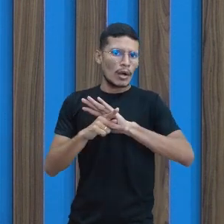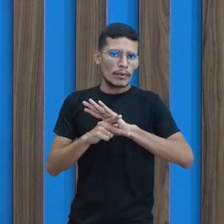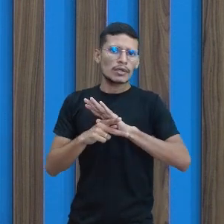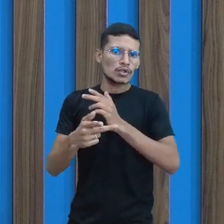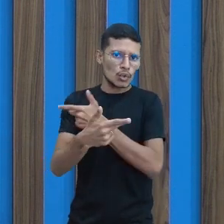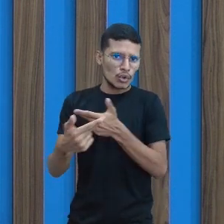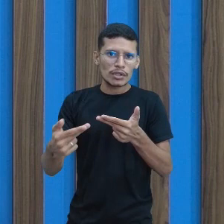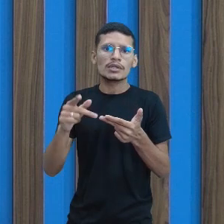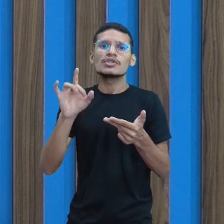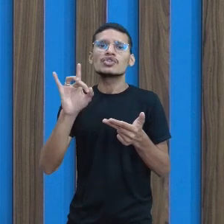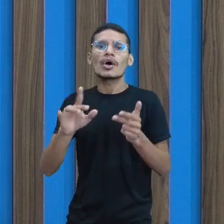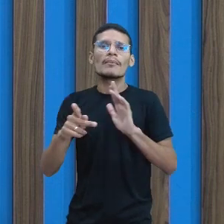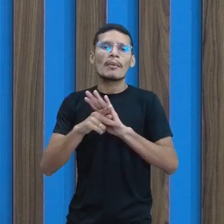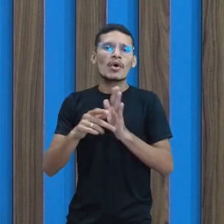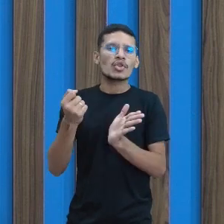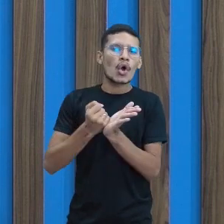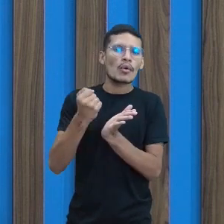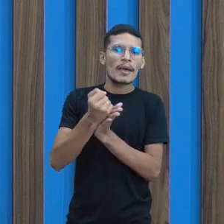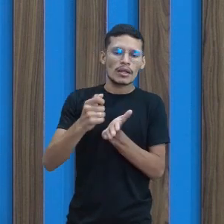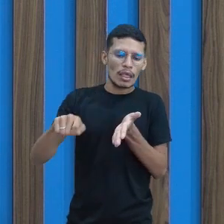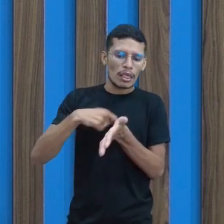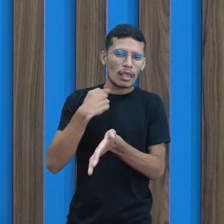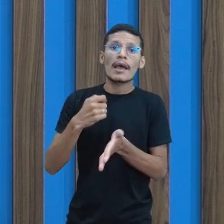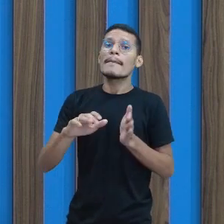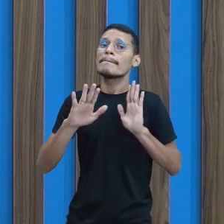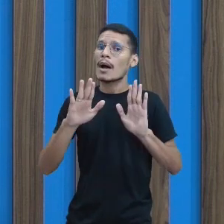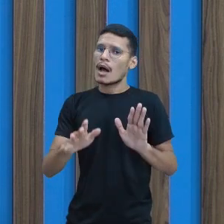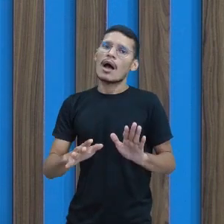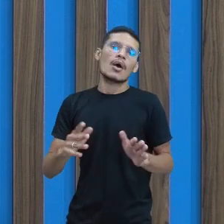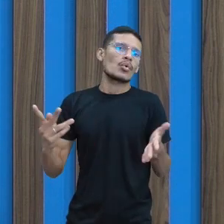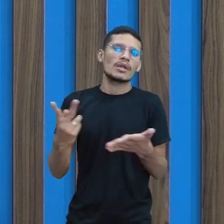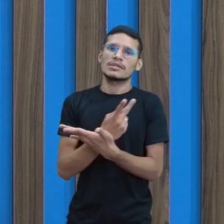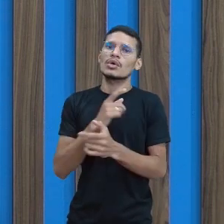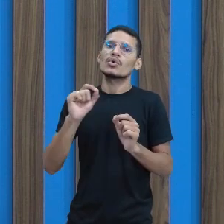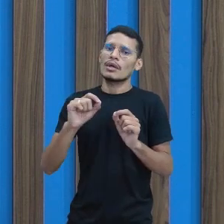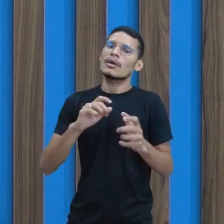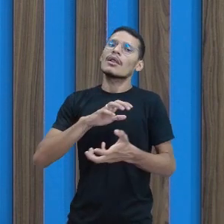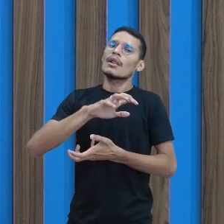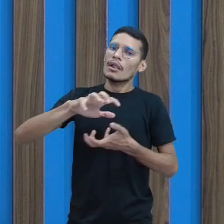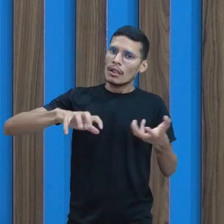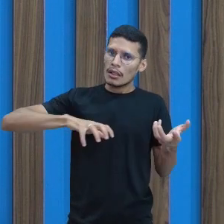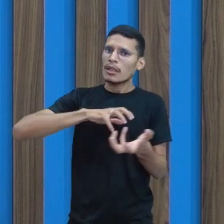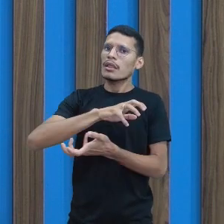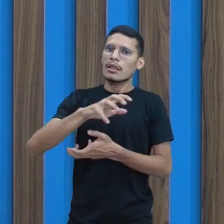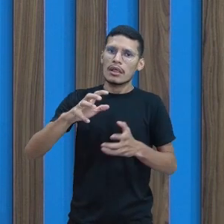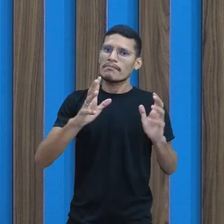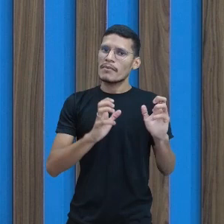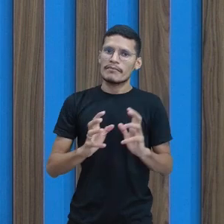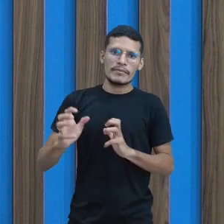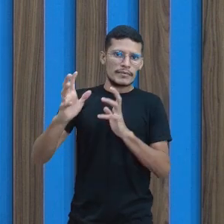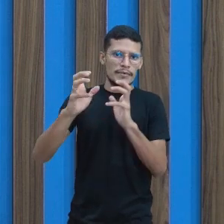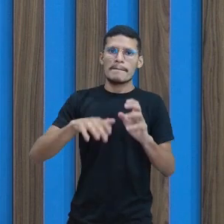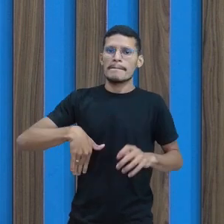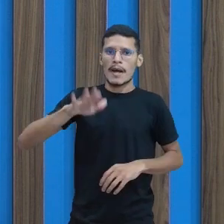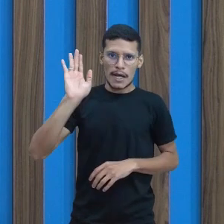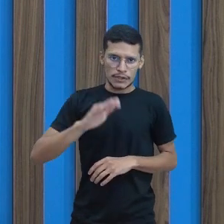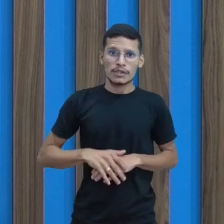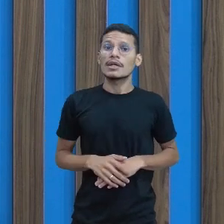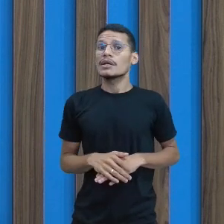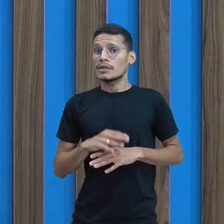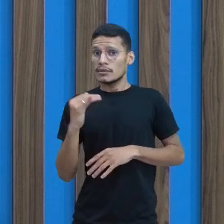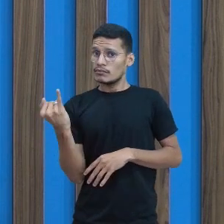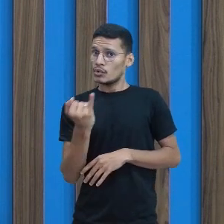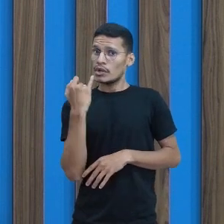né, num documento, e foi gerando mais conflito, né? Então é importante a